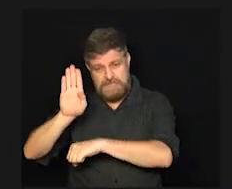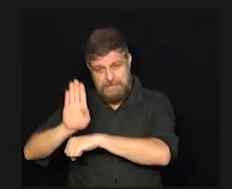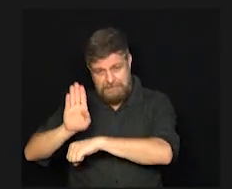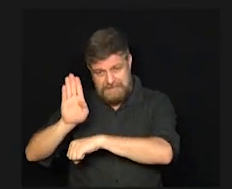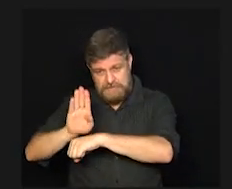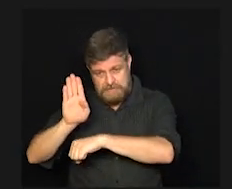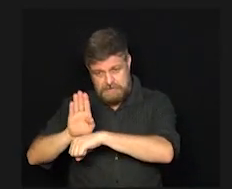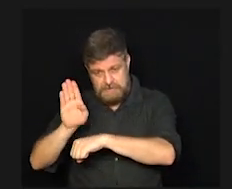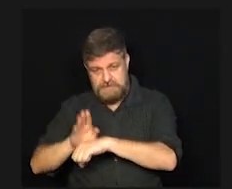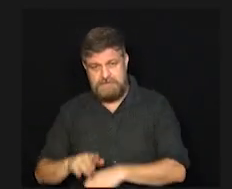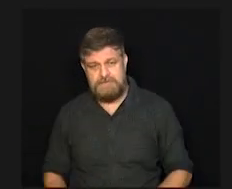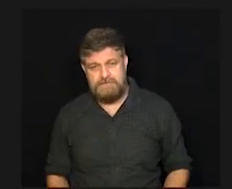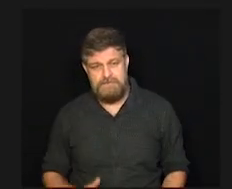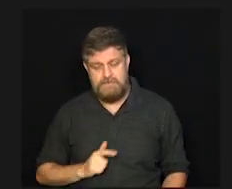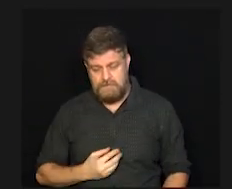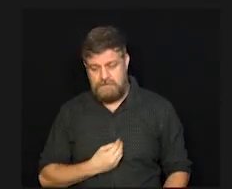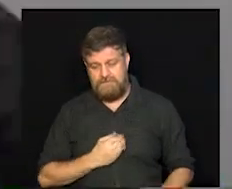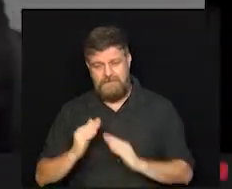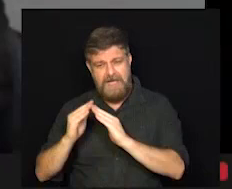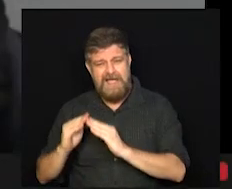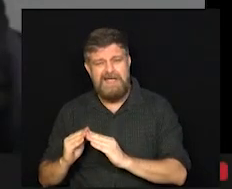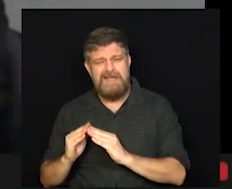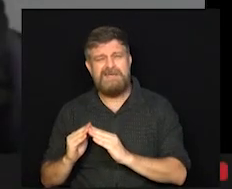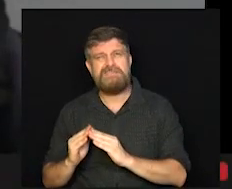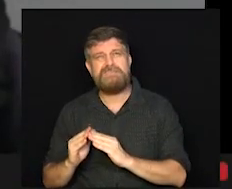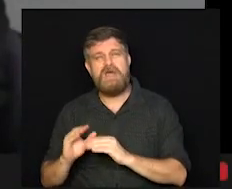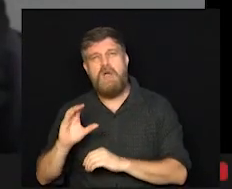Rossim, moro no Campo Grande desde